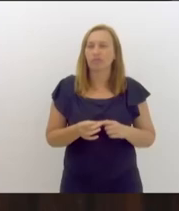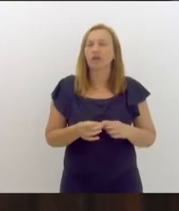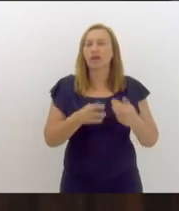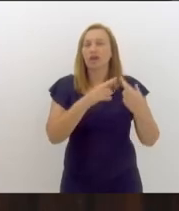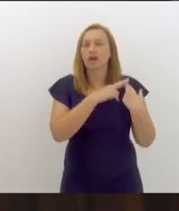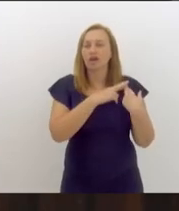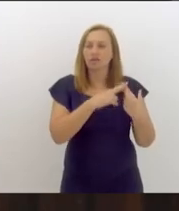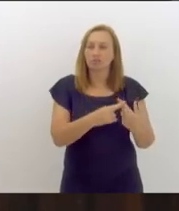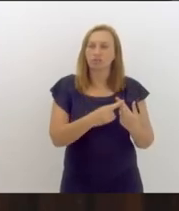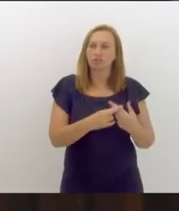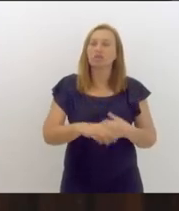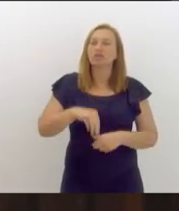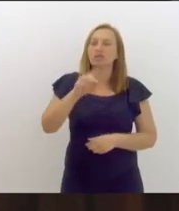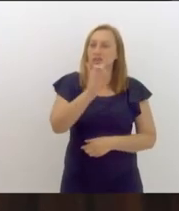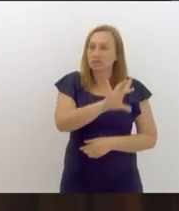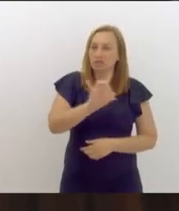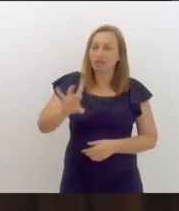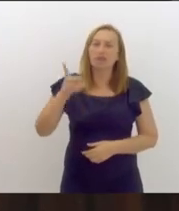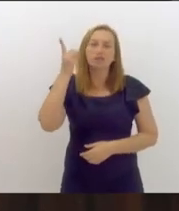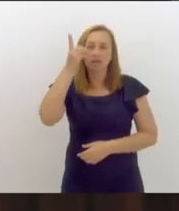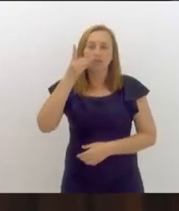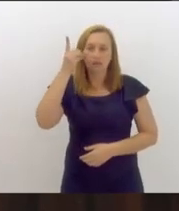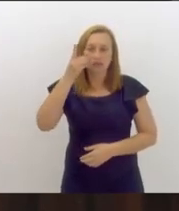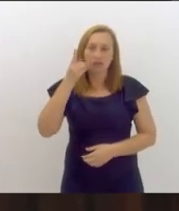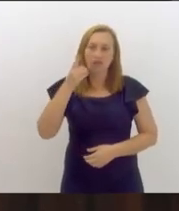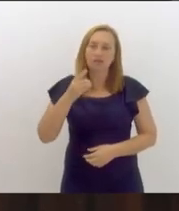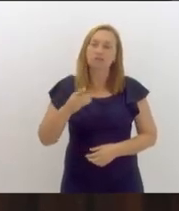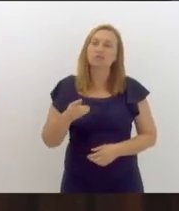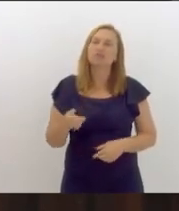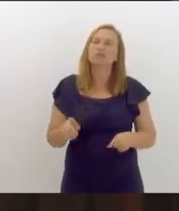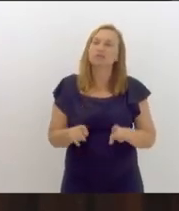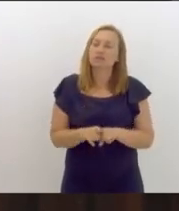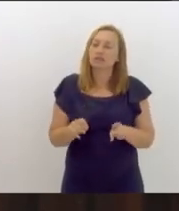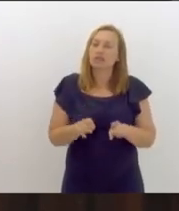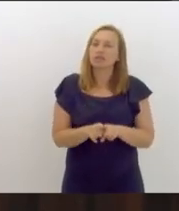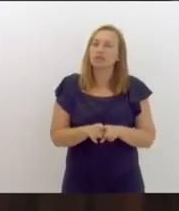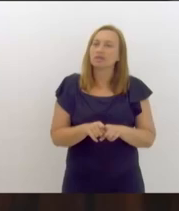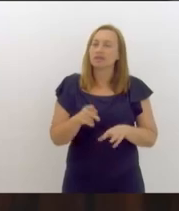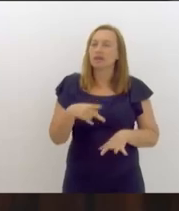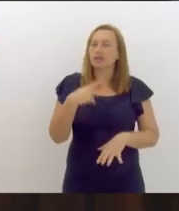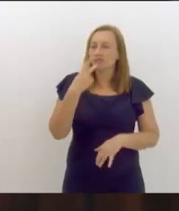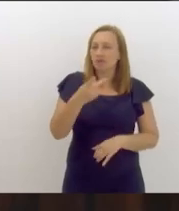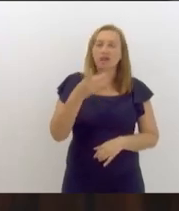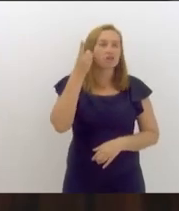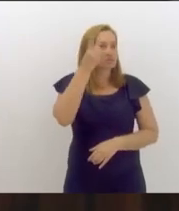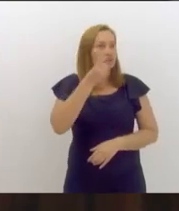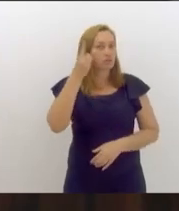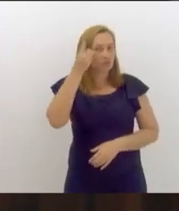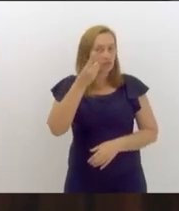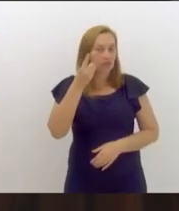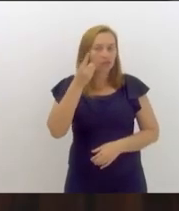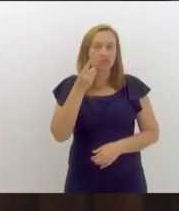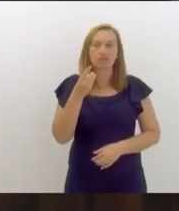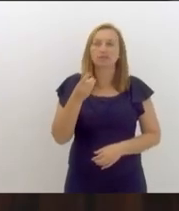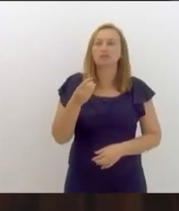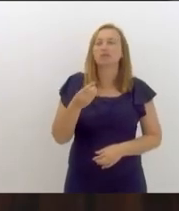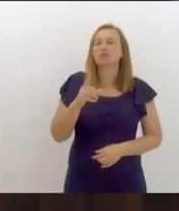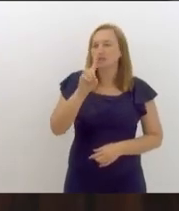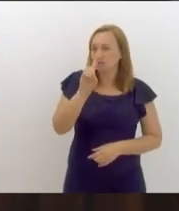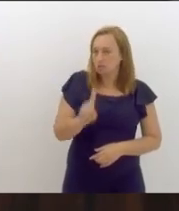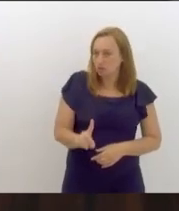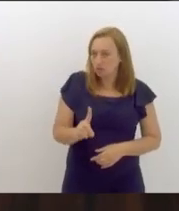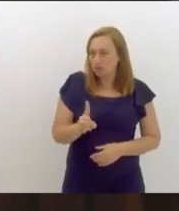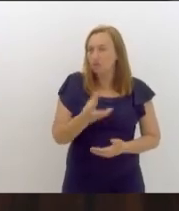da responsabilidade de cada Deputado que der e a manifestação dos deputados e deputadas inclusive com direito